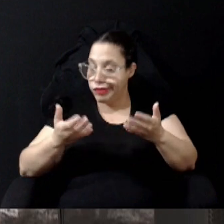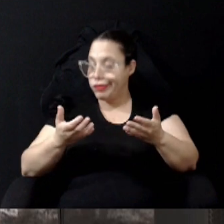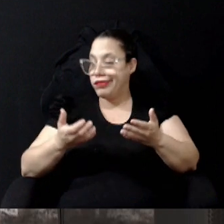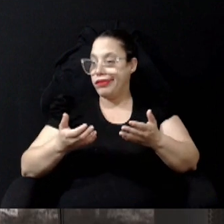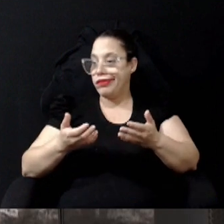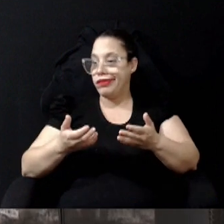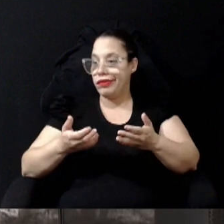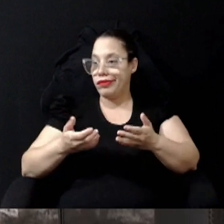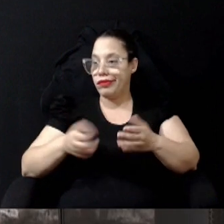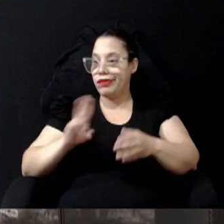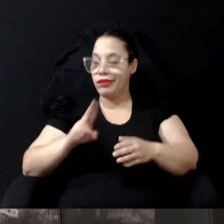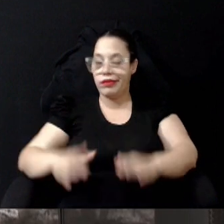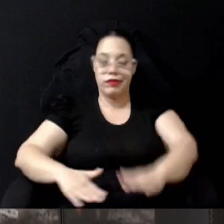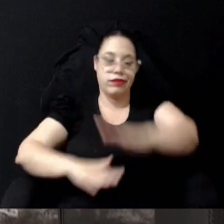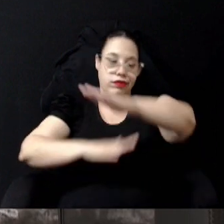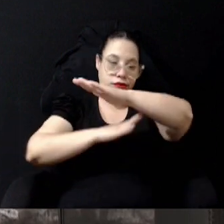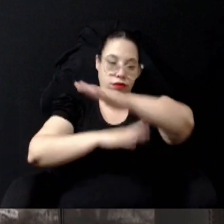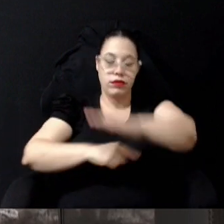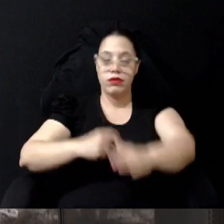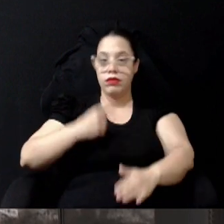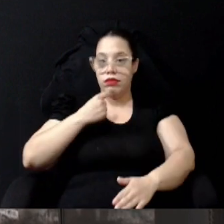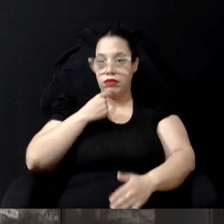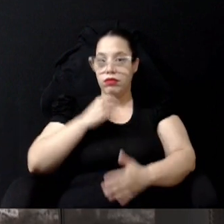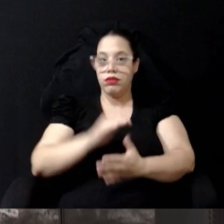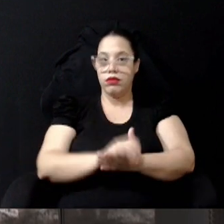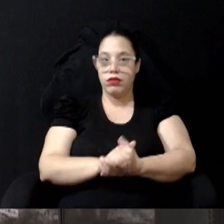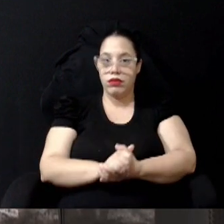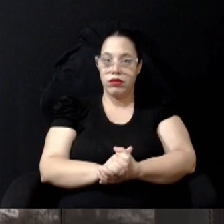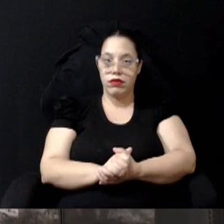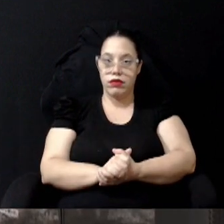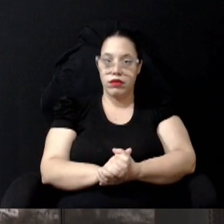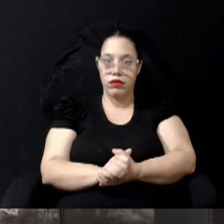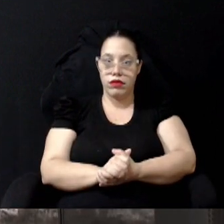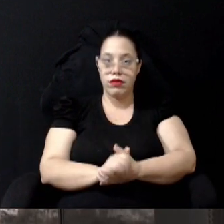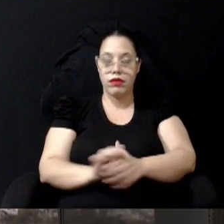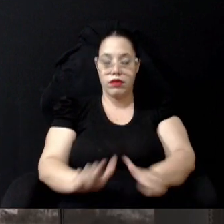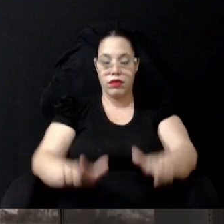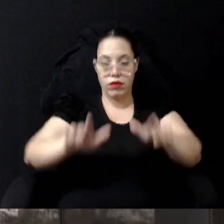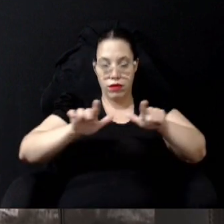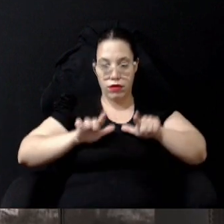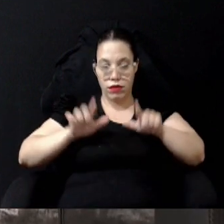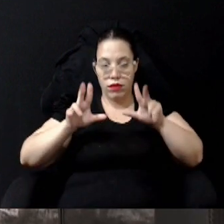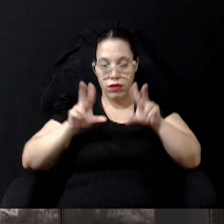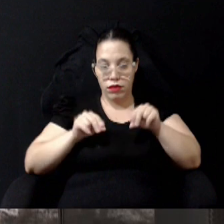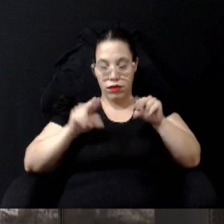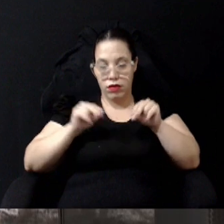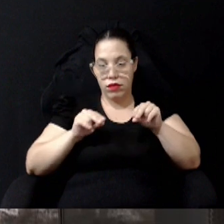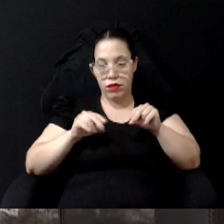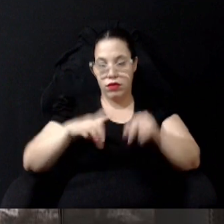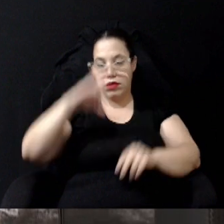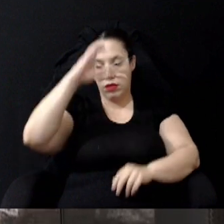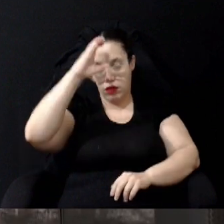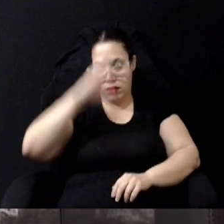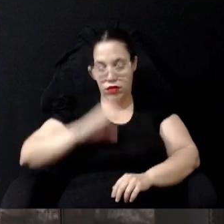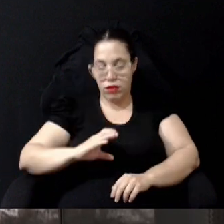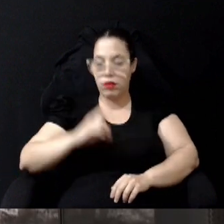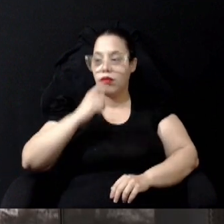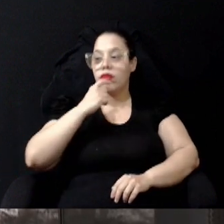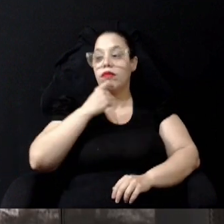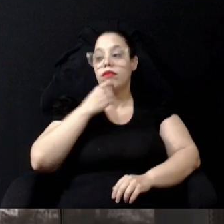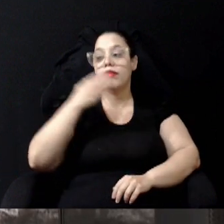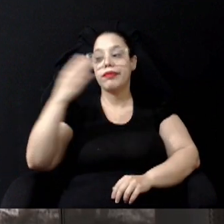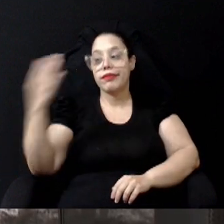da Câmara Municipal de Campinas, atribuir esse título de cidadã